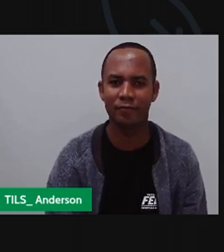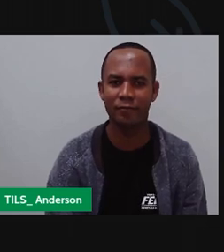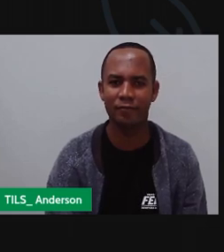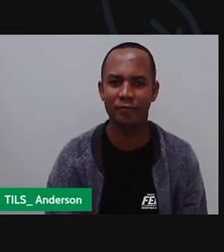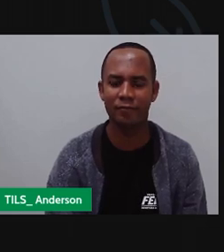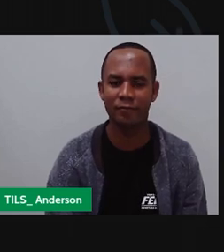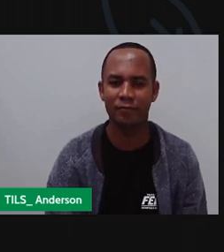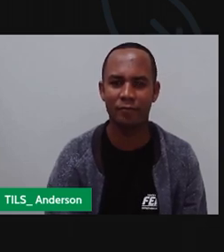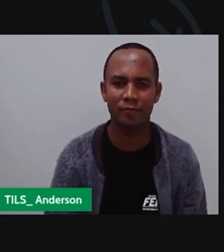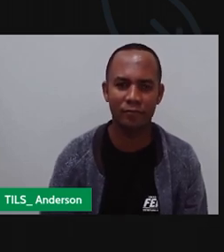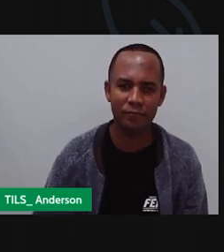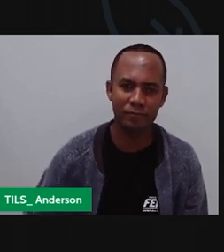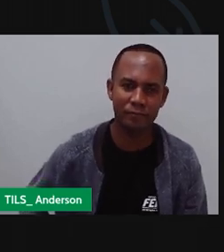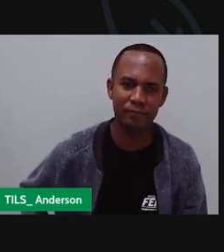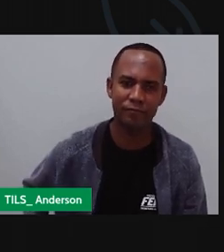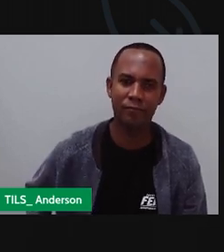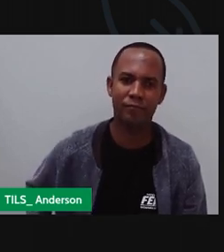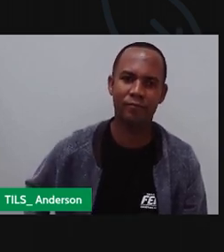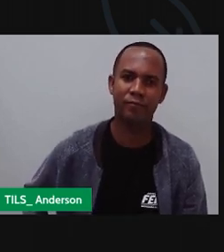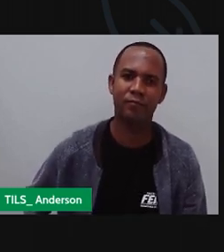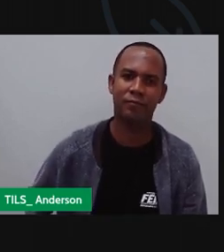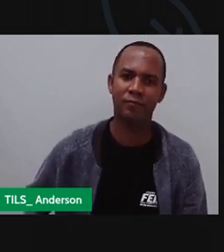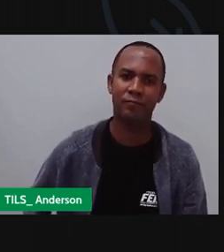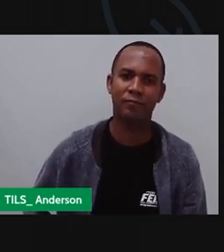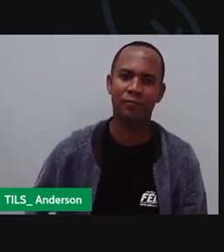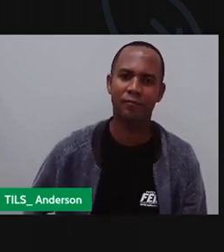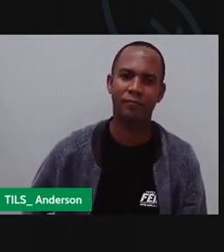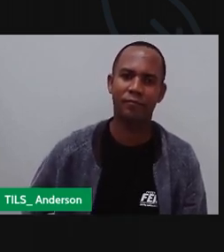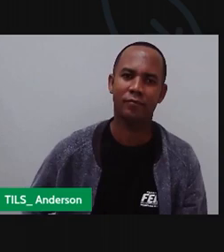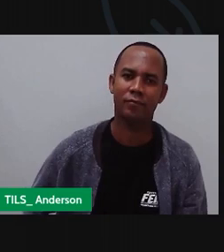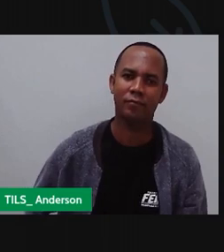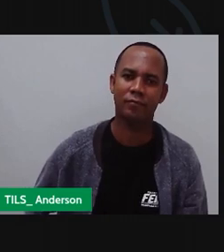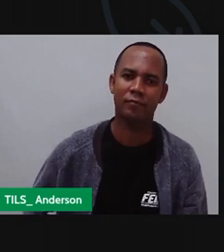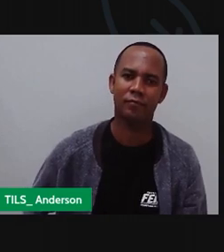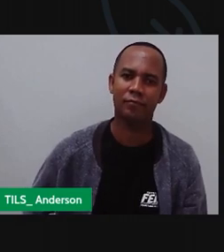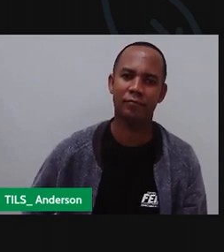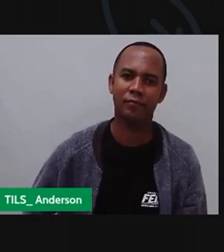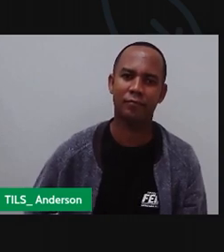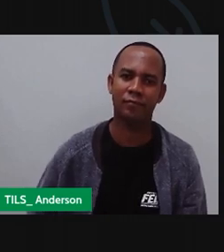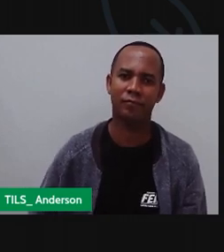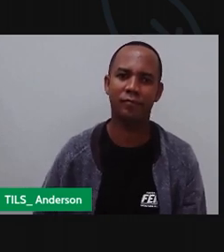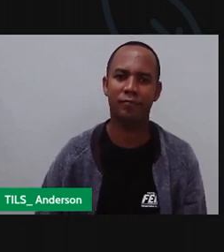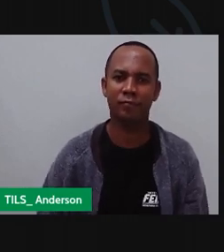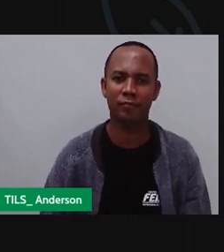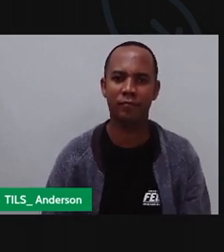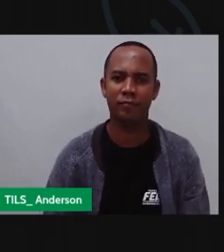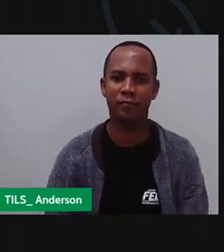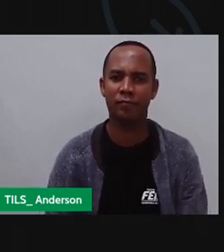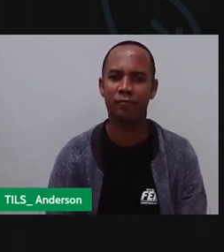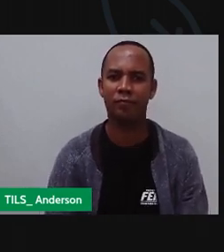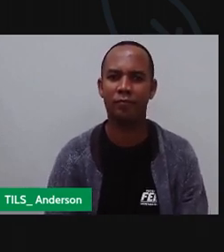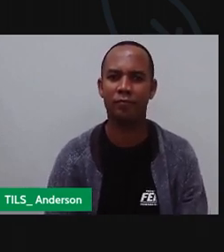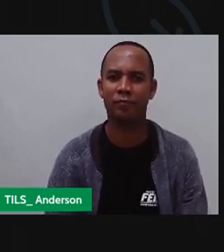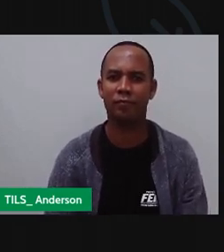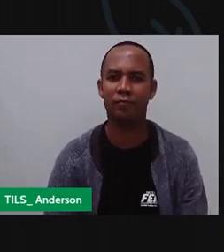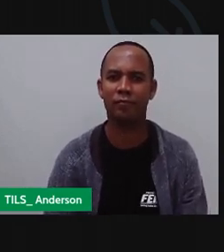ó, tá vendo? Aqui o meio. Quantas páginas tem esse livro, não? Nosso livro de